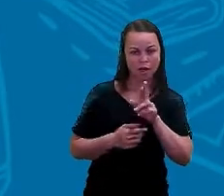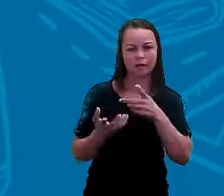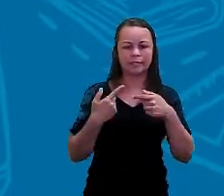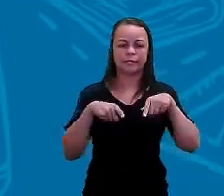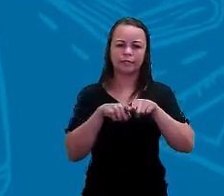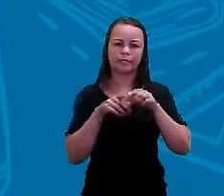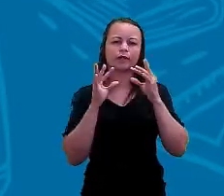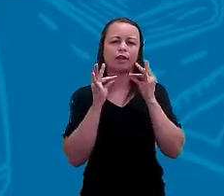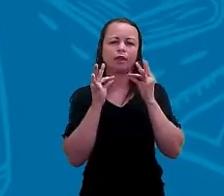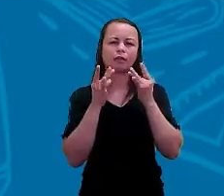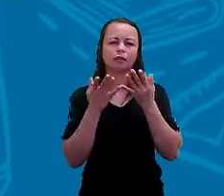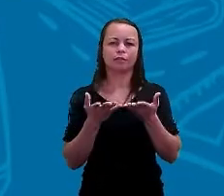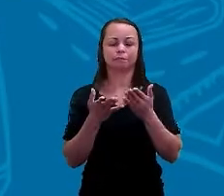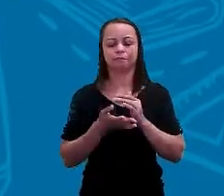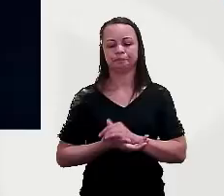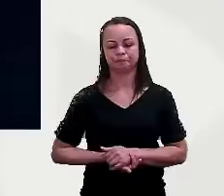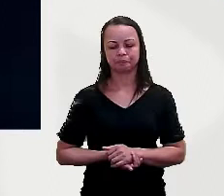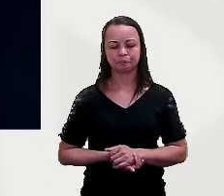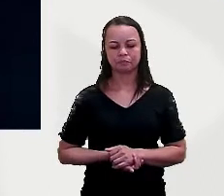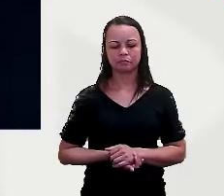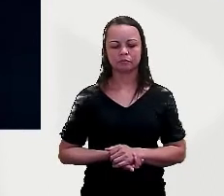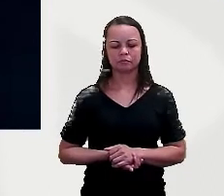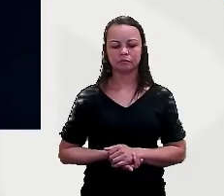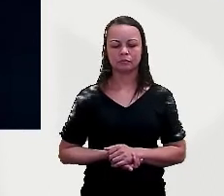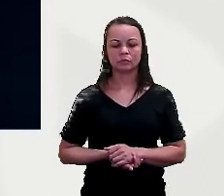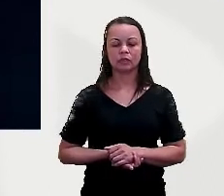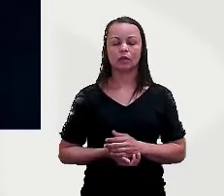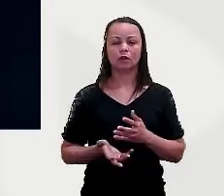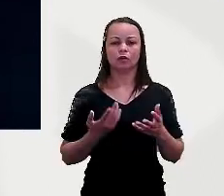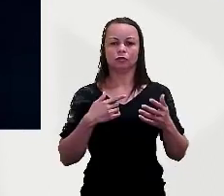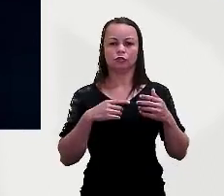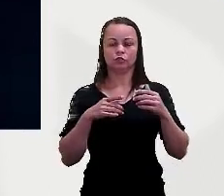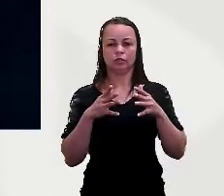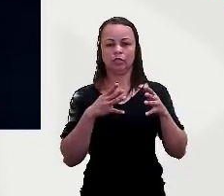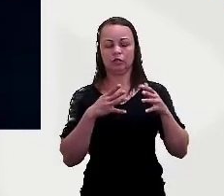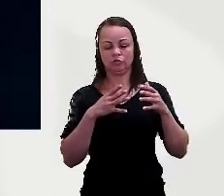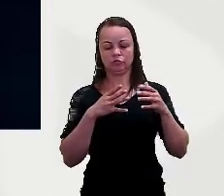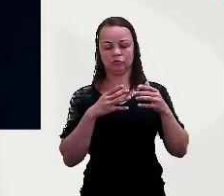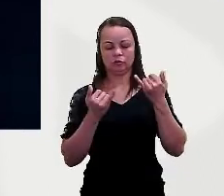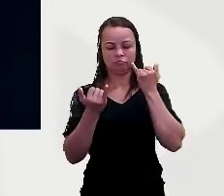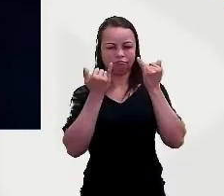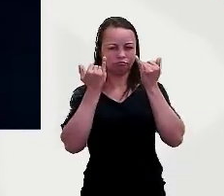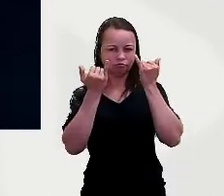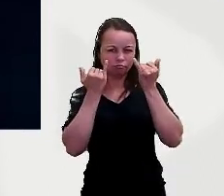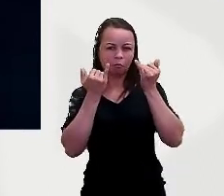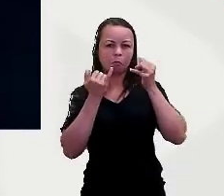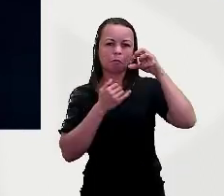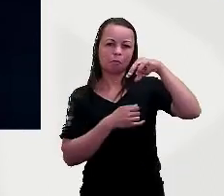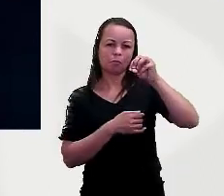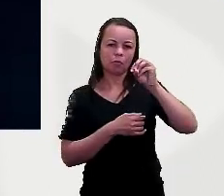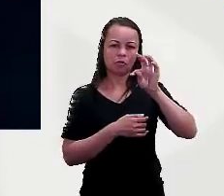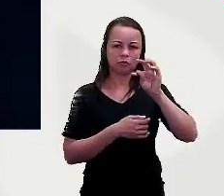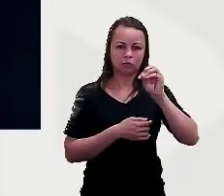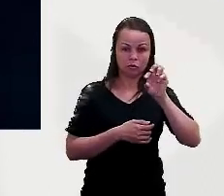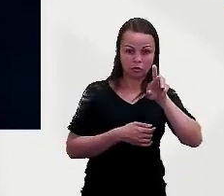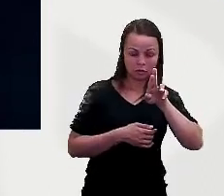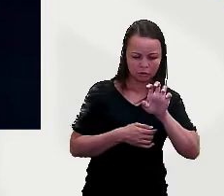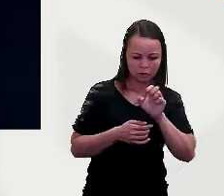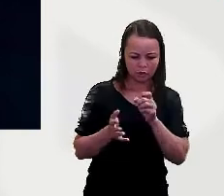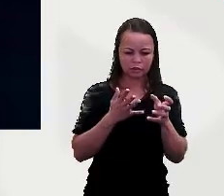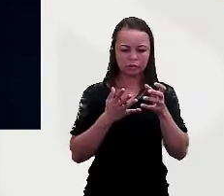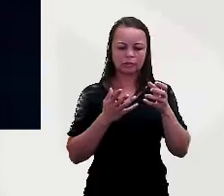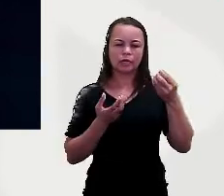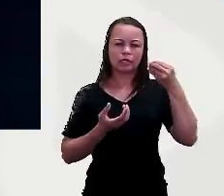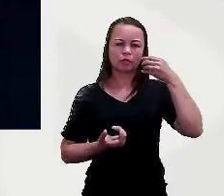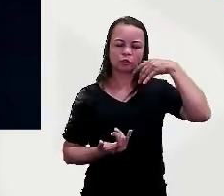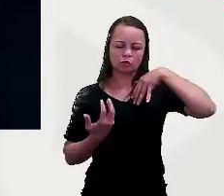Muito importante isso. E aí, os nervos motores produzem a informação no sistema nervoso central para todo